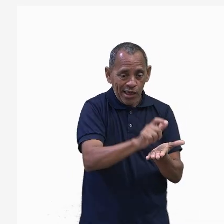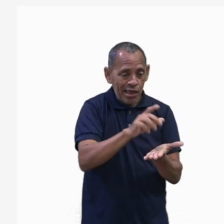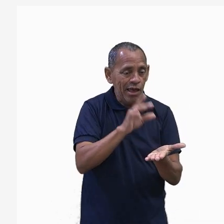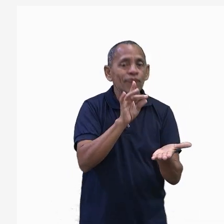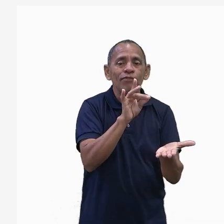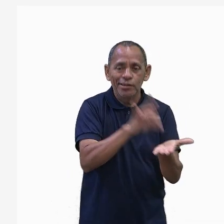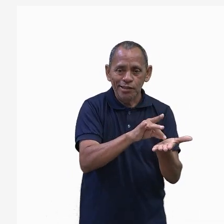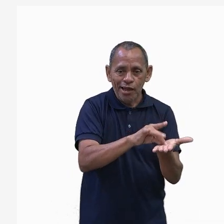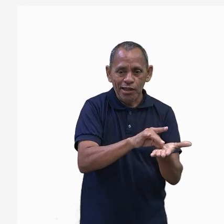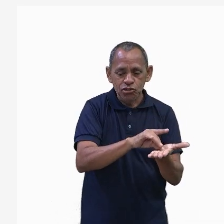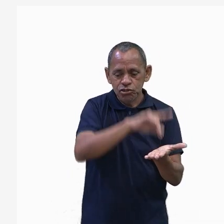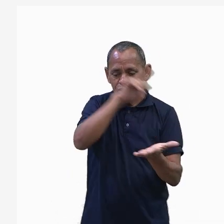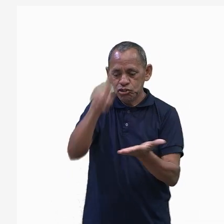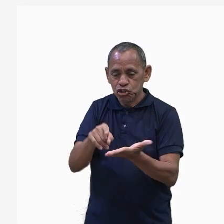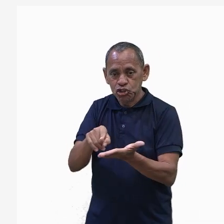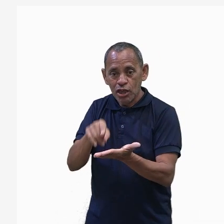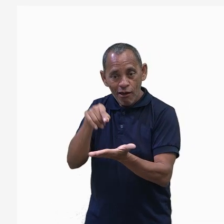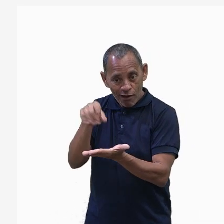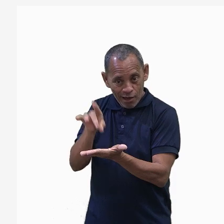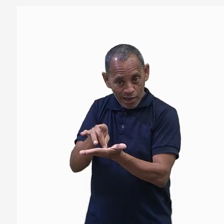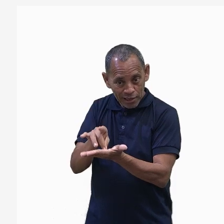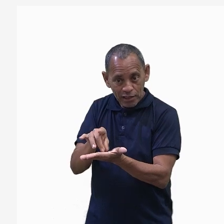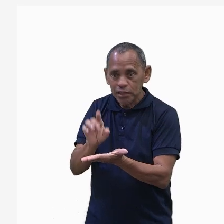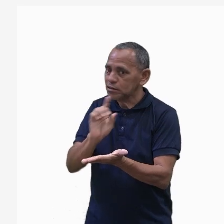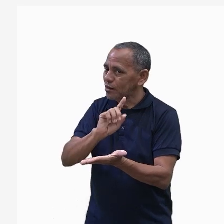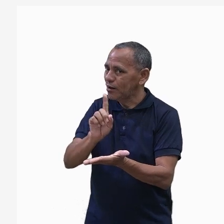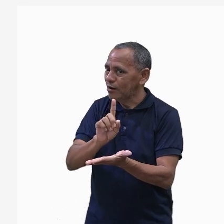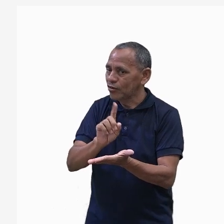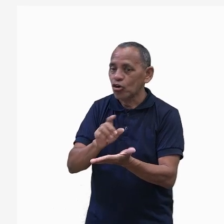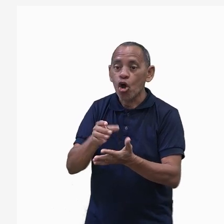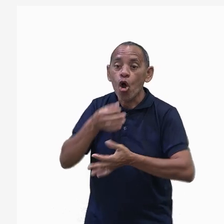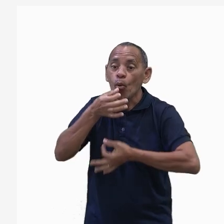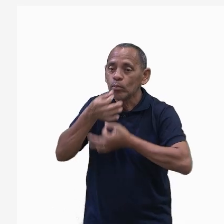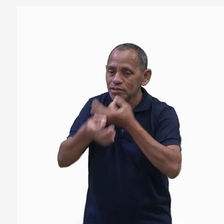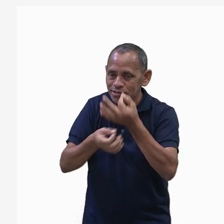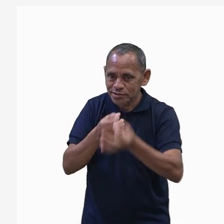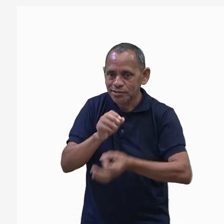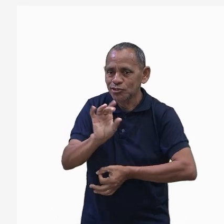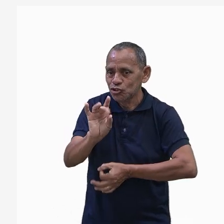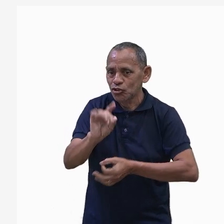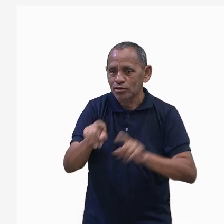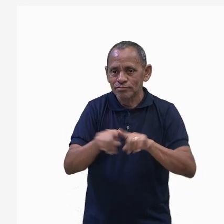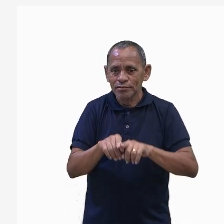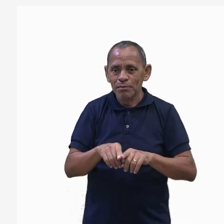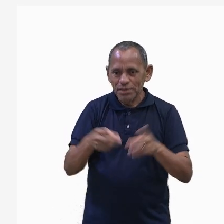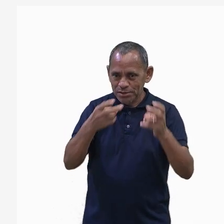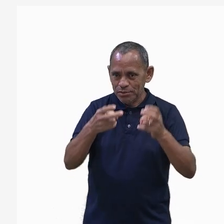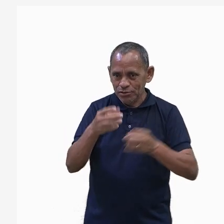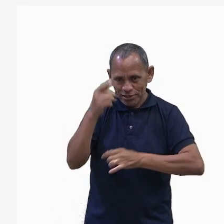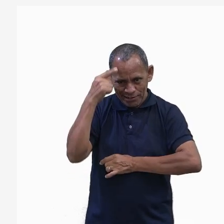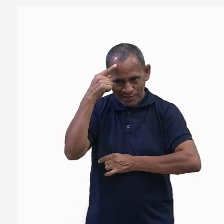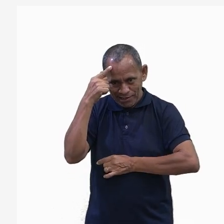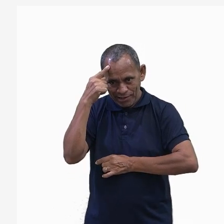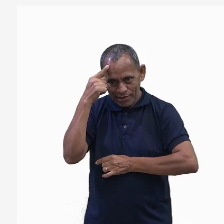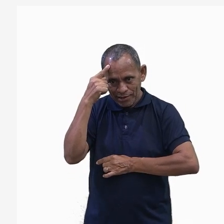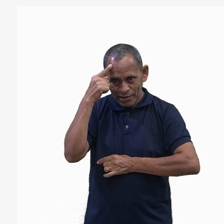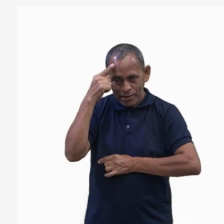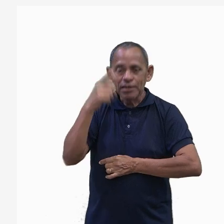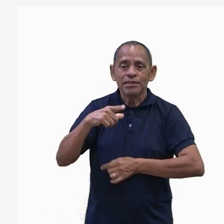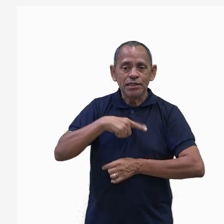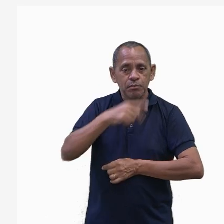via da opinião. Olha só que interessante isso daí, né? Tem muita gente que tufa o peito e diz